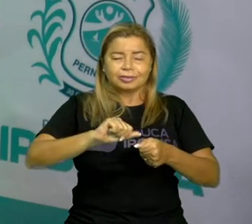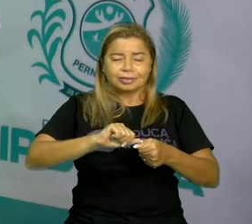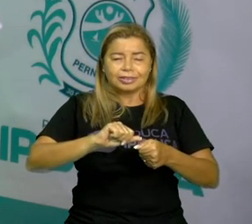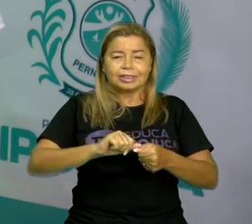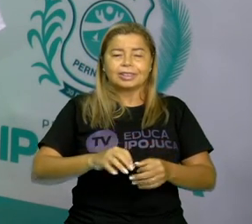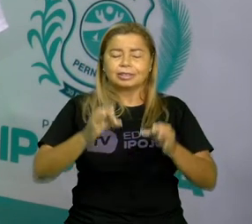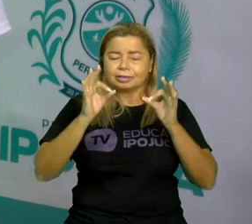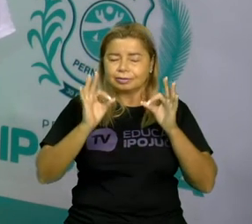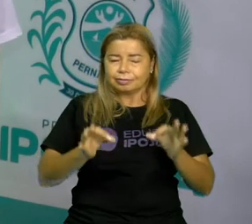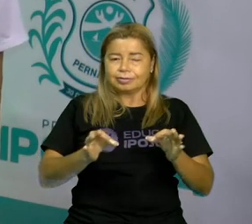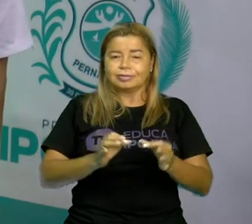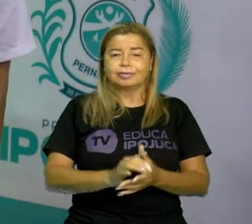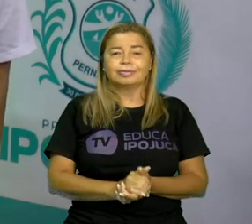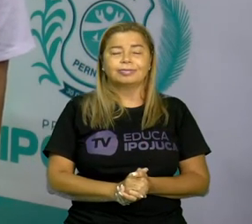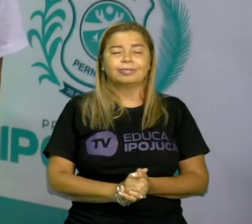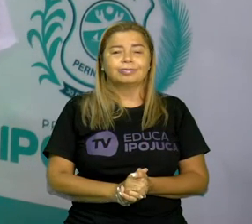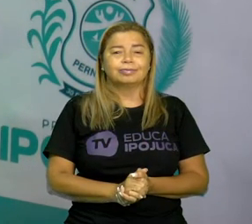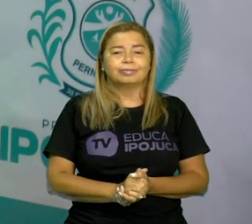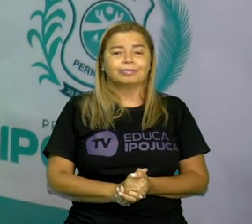fazer corretamente.